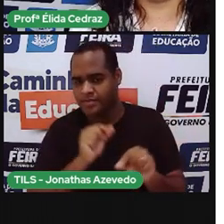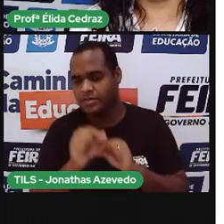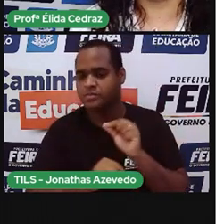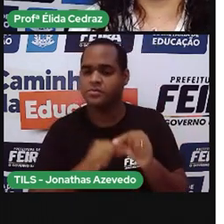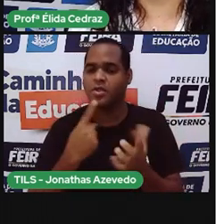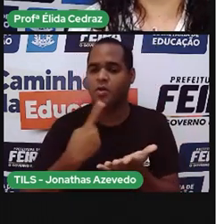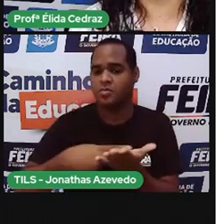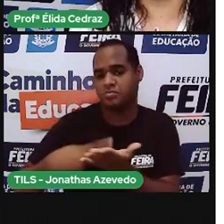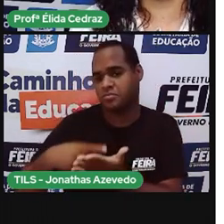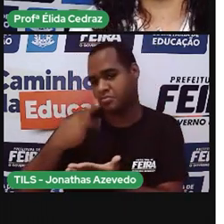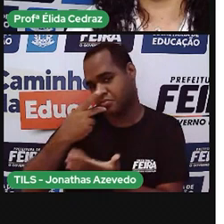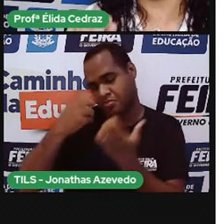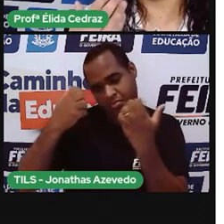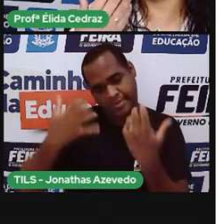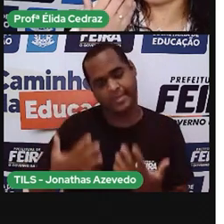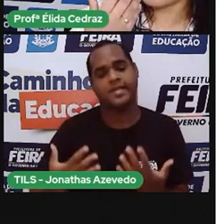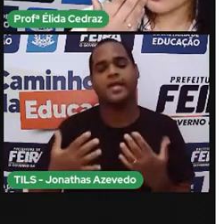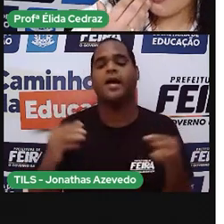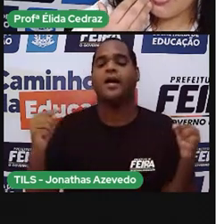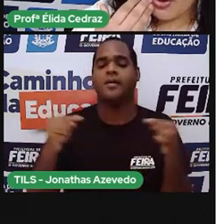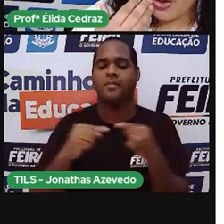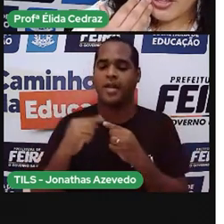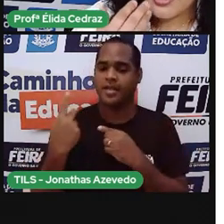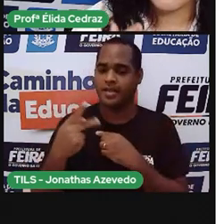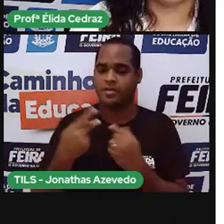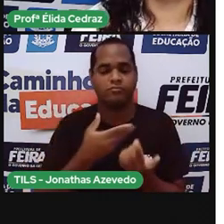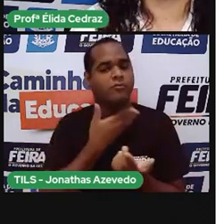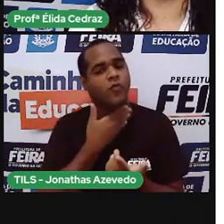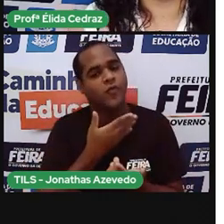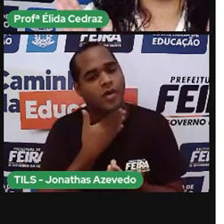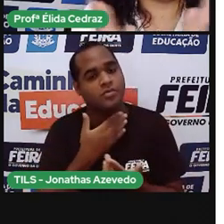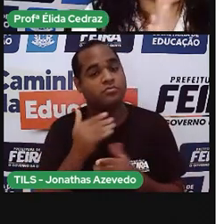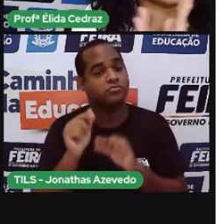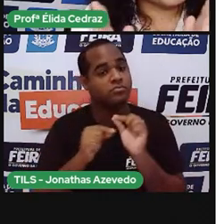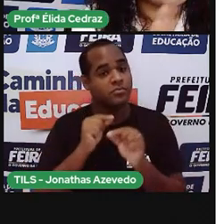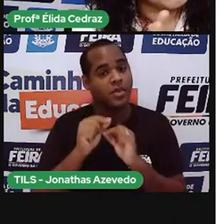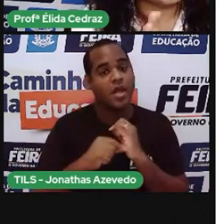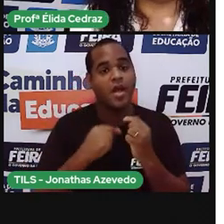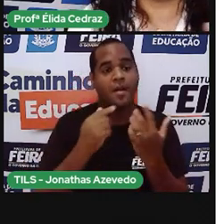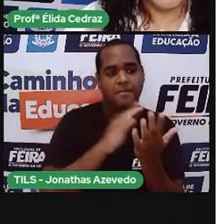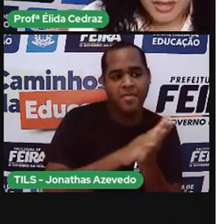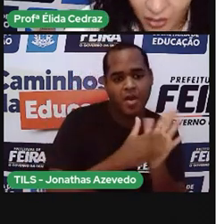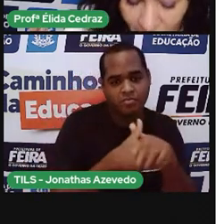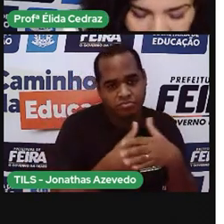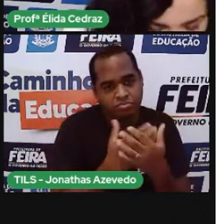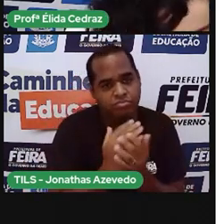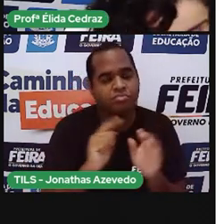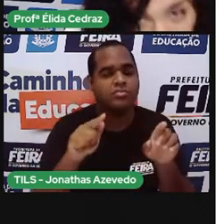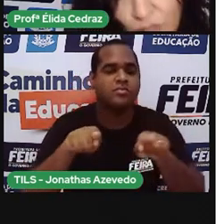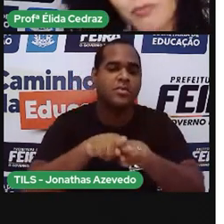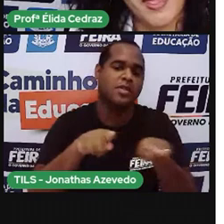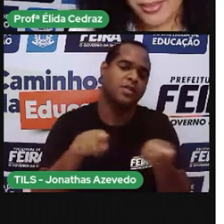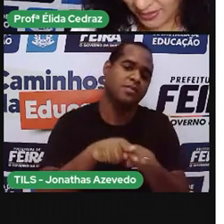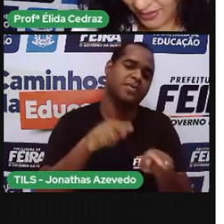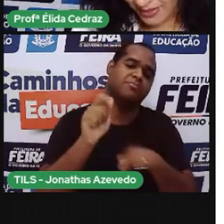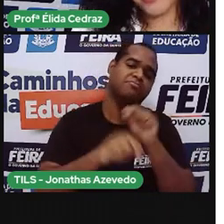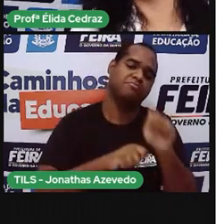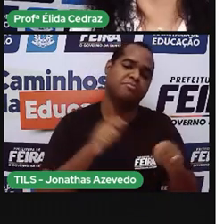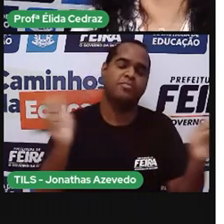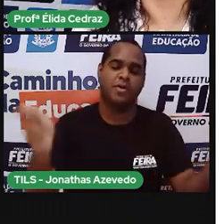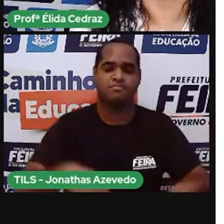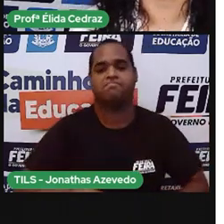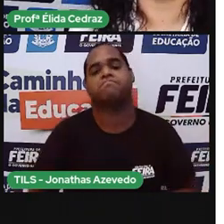ritmo dela junto com a nossa voz combater das mãos e o bater dos